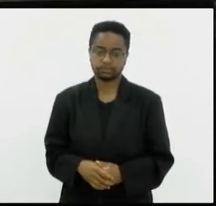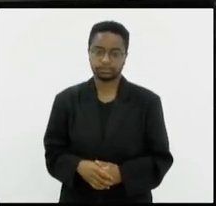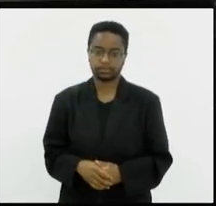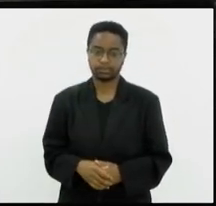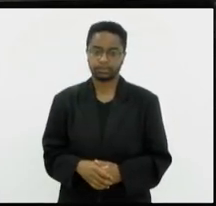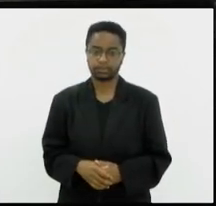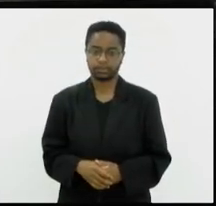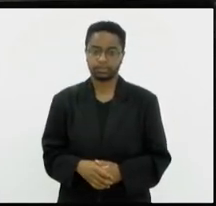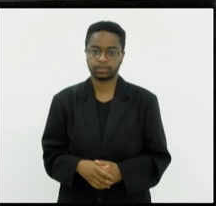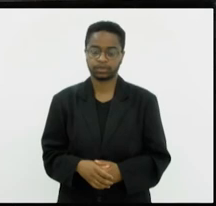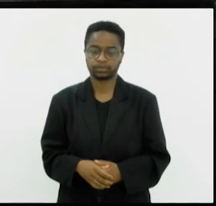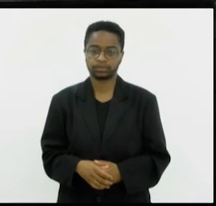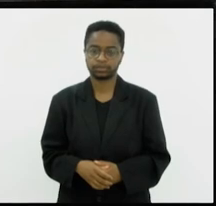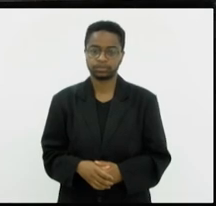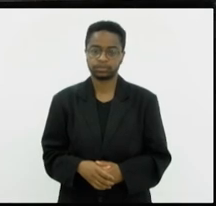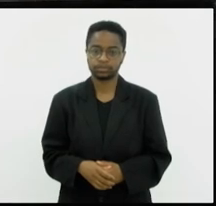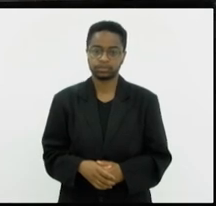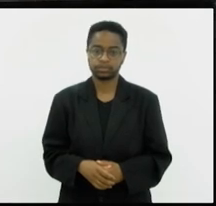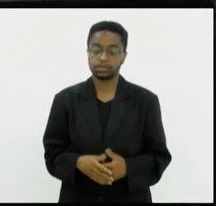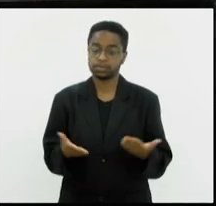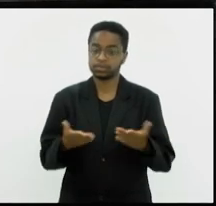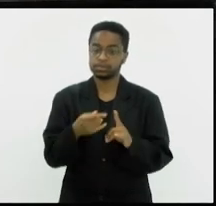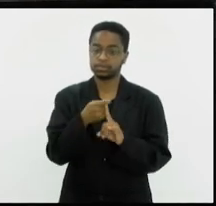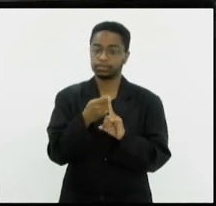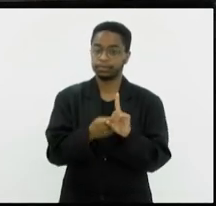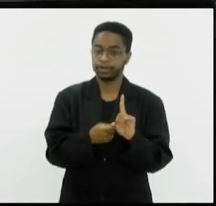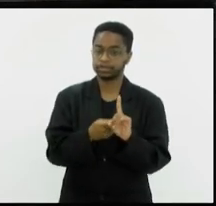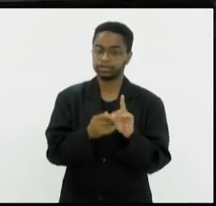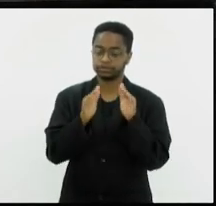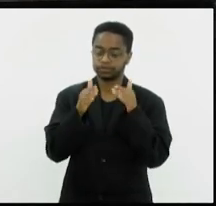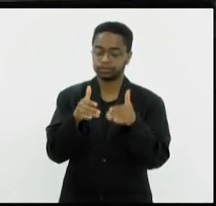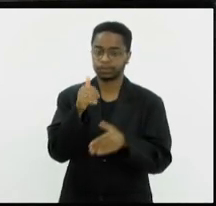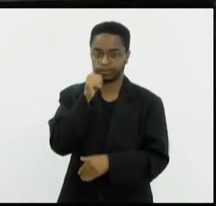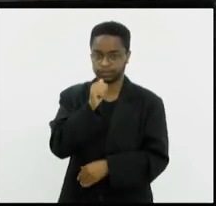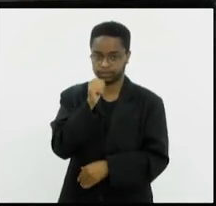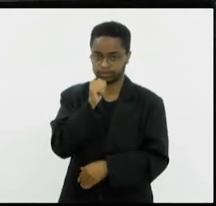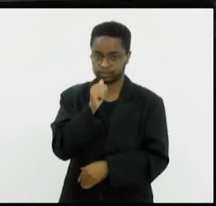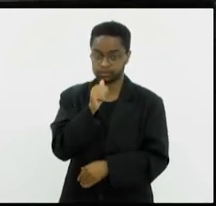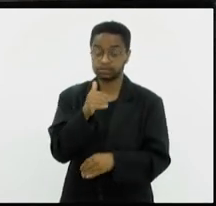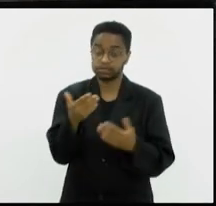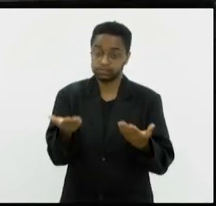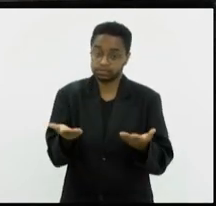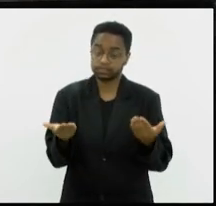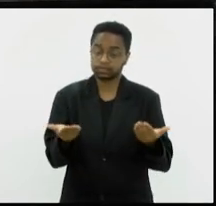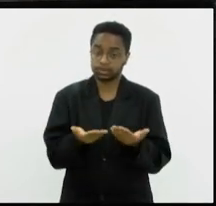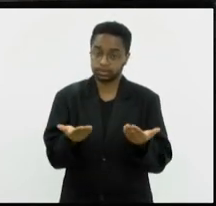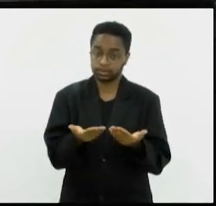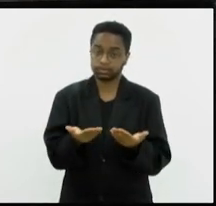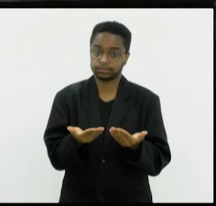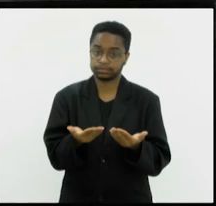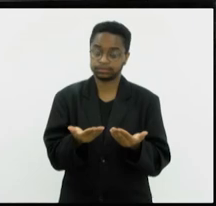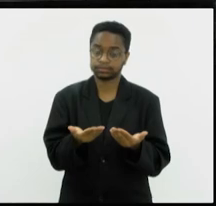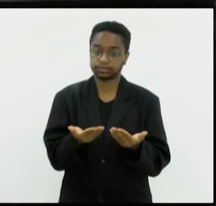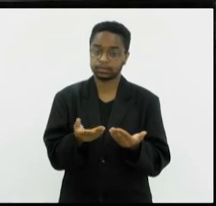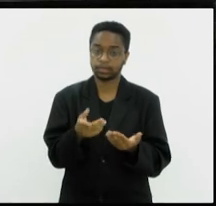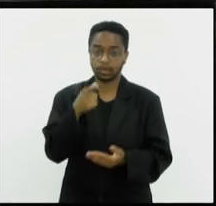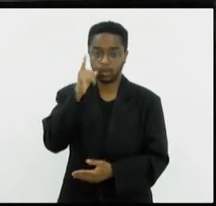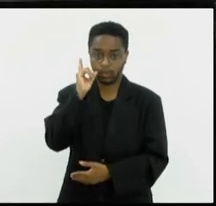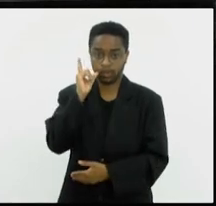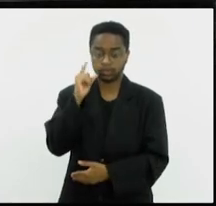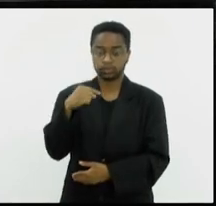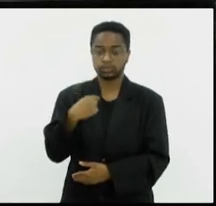deputados nós estamos no meio da mulher E no mês da mulher ontem nós